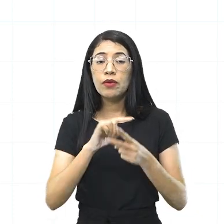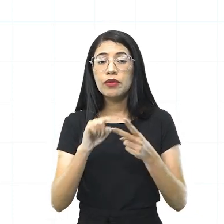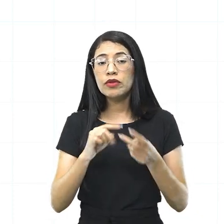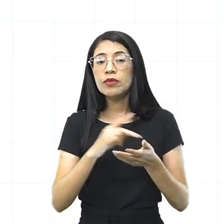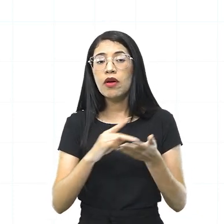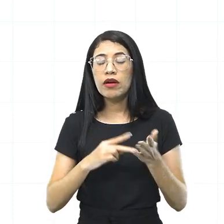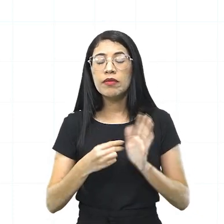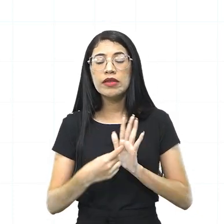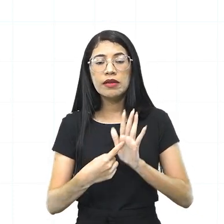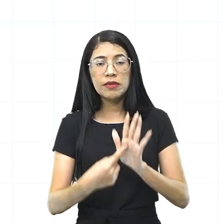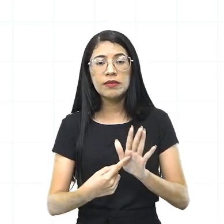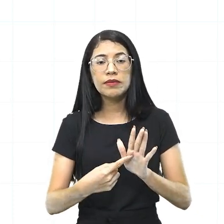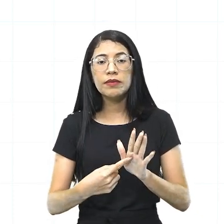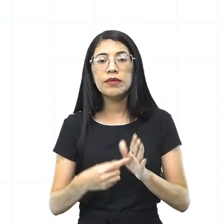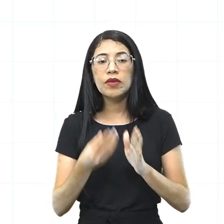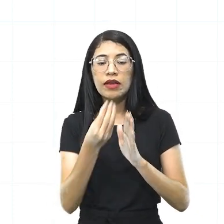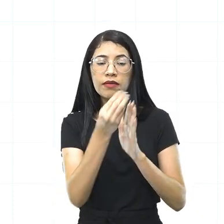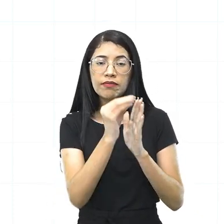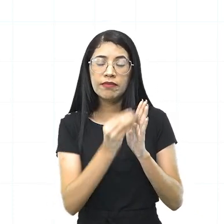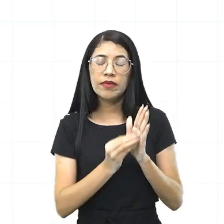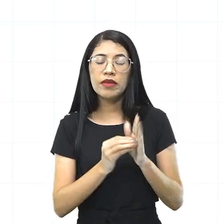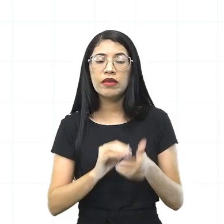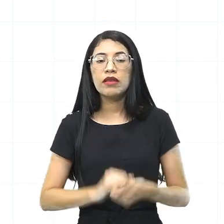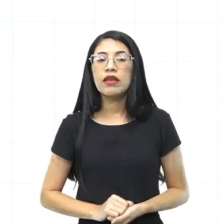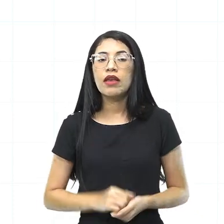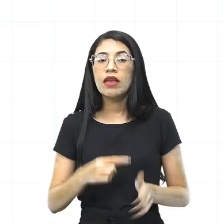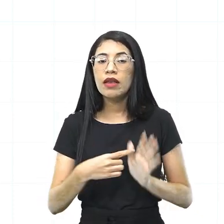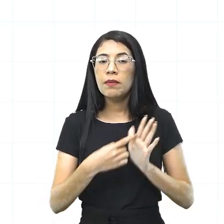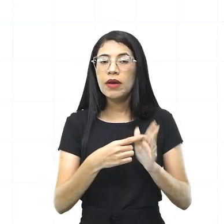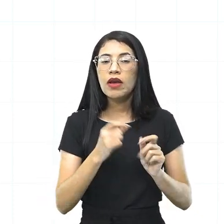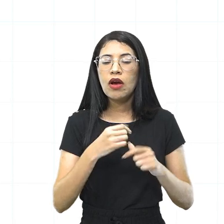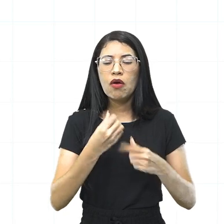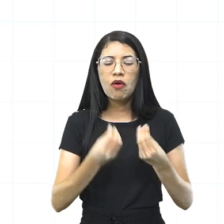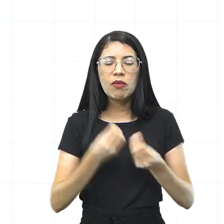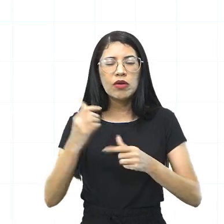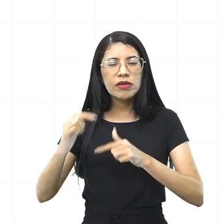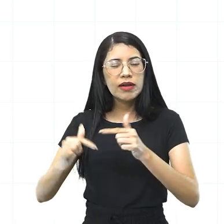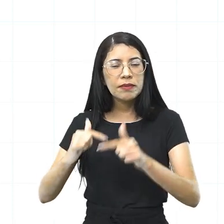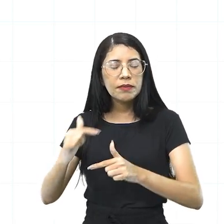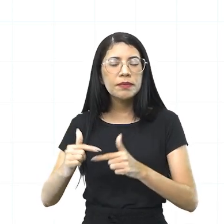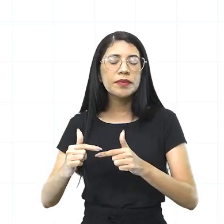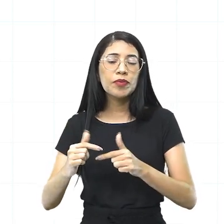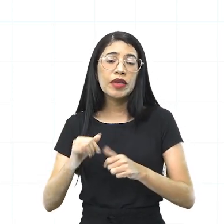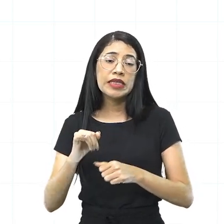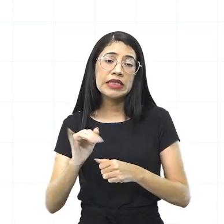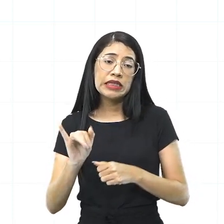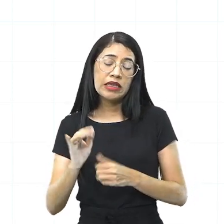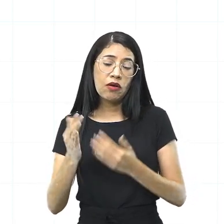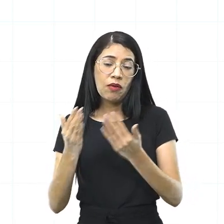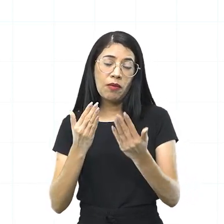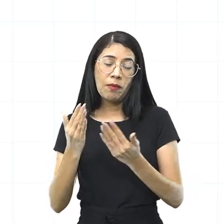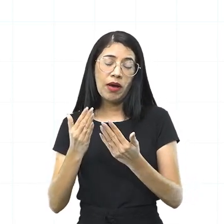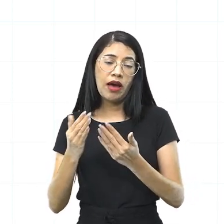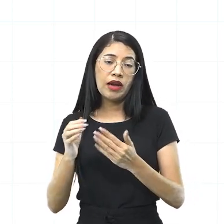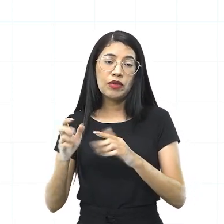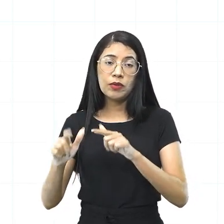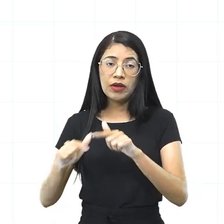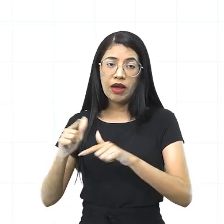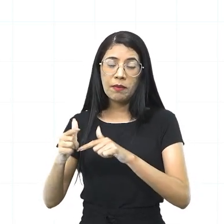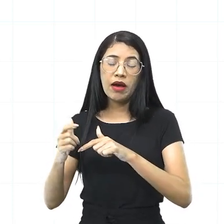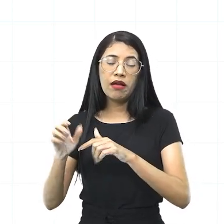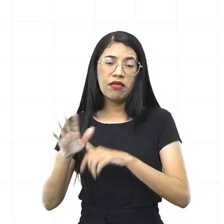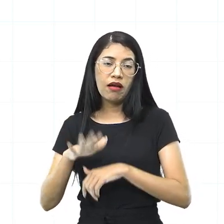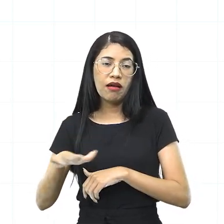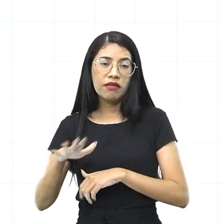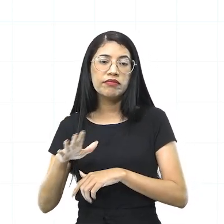trazendo isso, tá? Lá, quando ele fala sobre as condições de trabalho, porque se ele se compara ao operário, ao